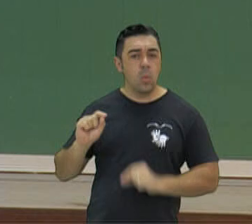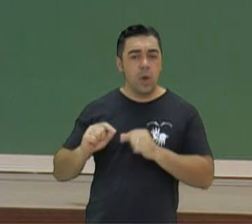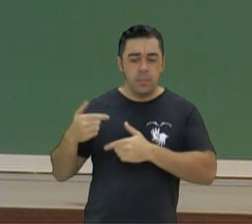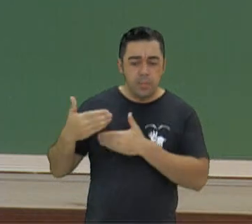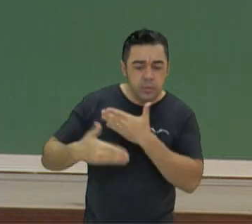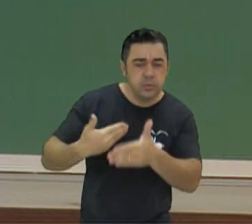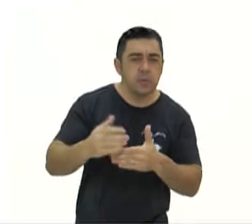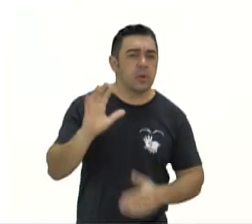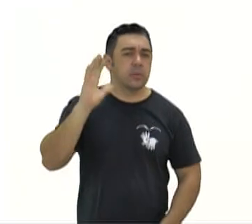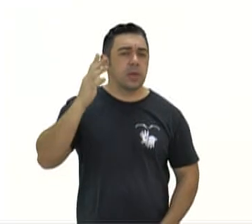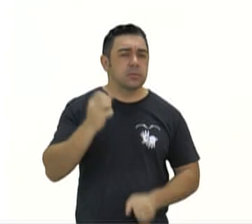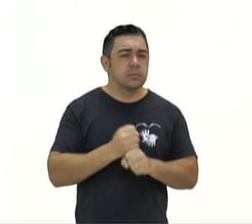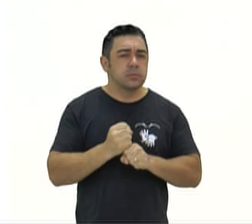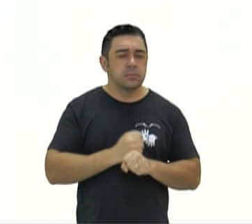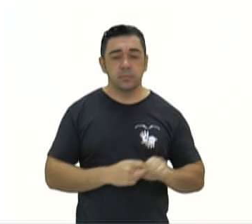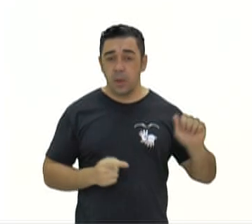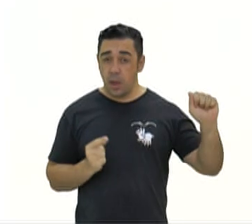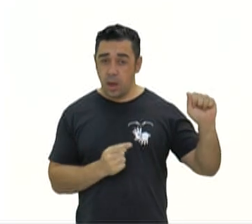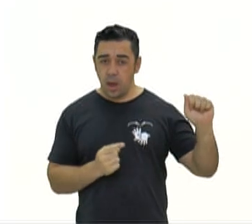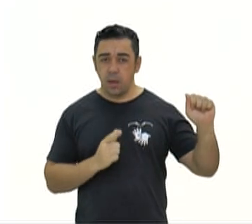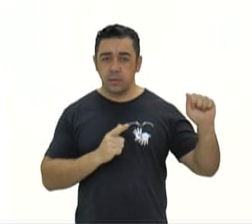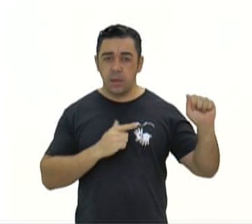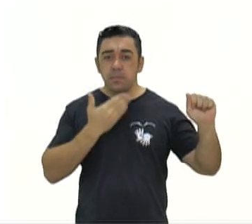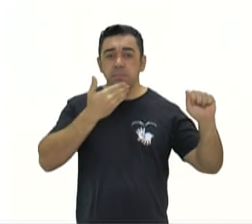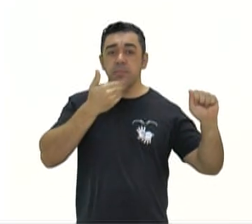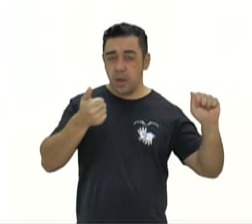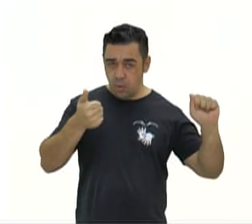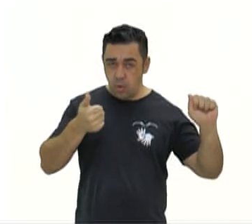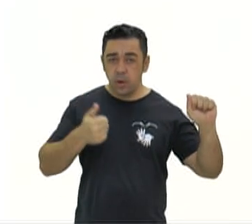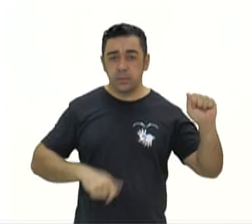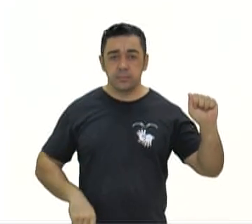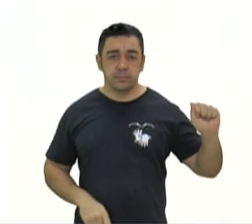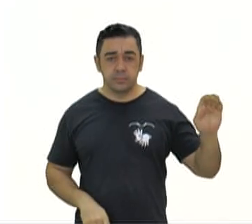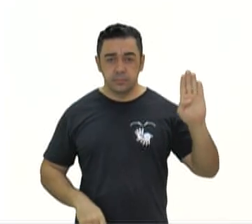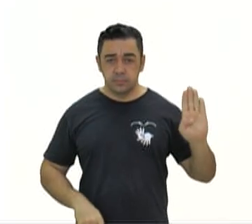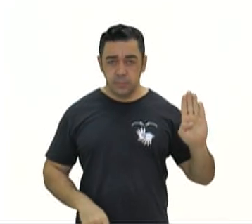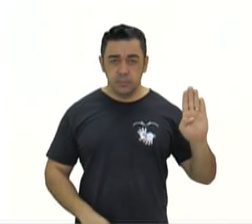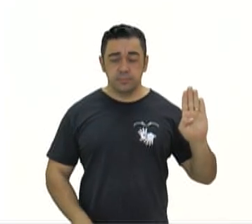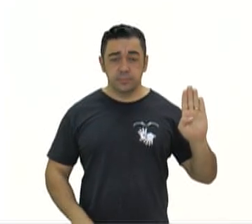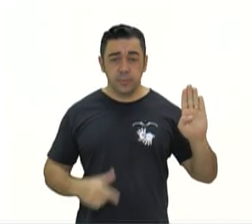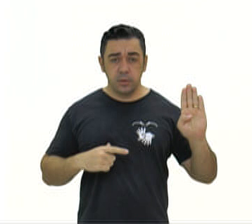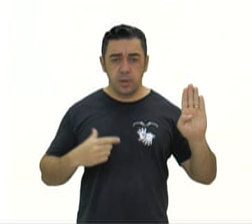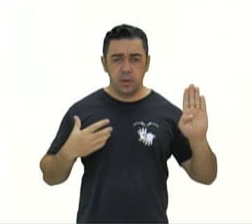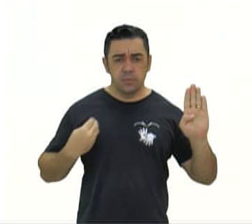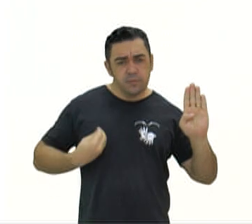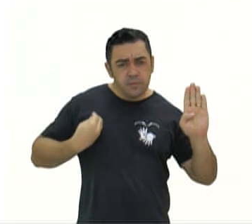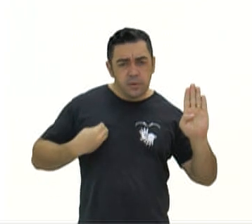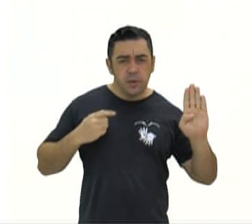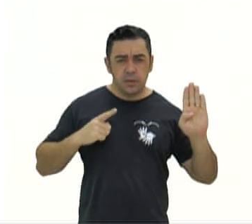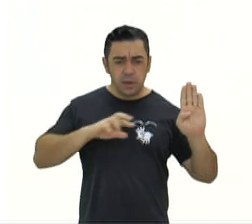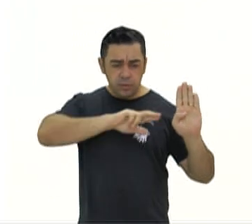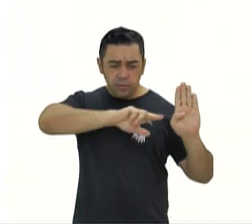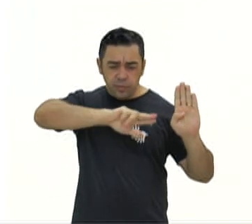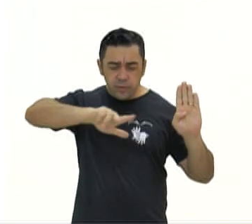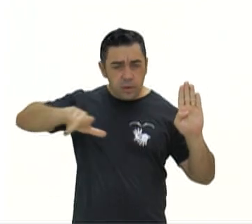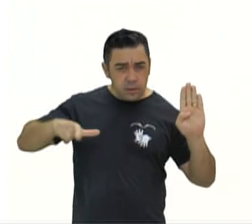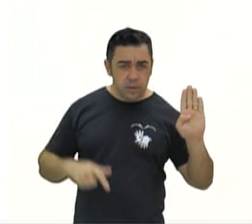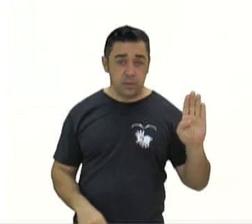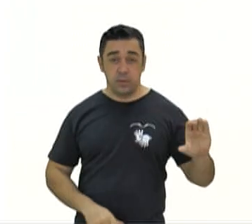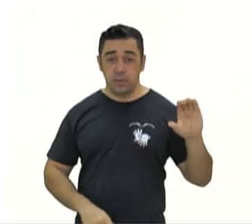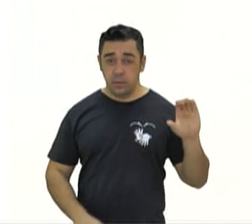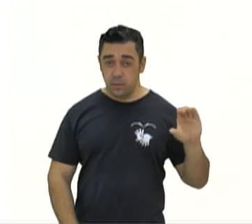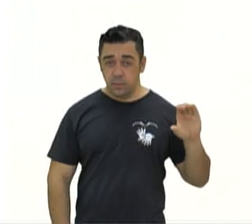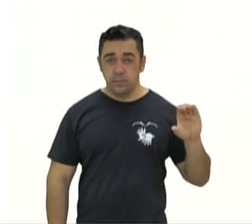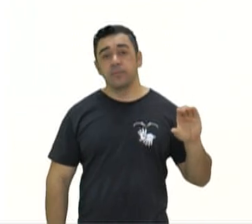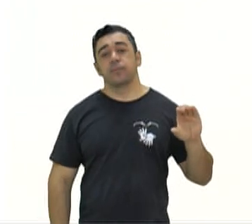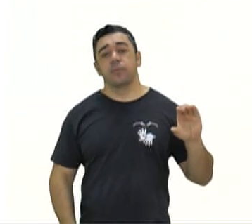tempo, letra A, os organismos sofrem um melhoramento, letra B, os organismos sofrem uma diversificação, letra